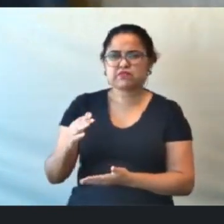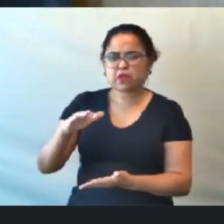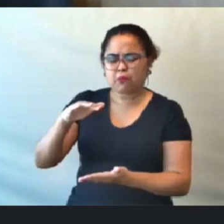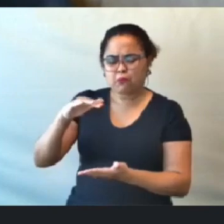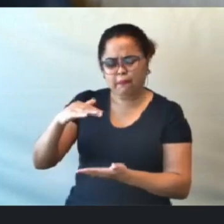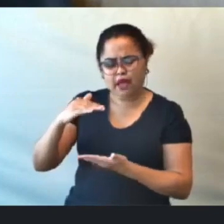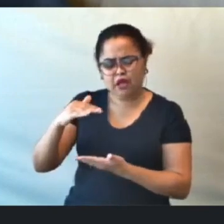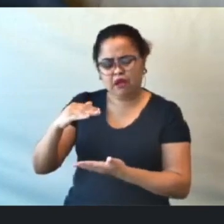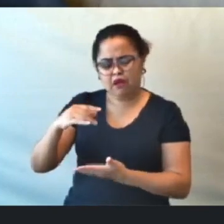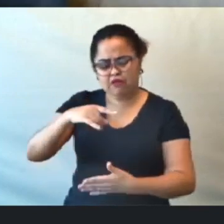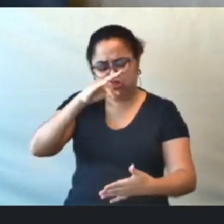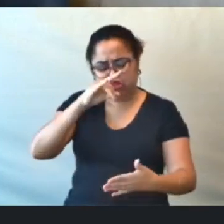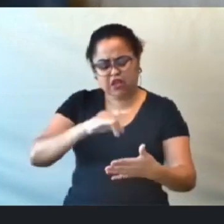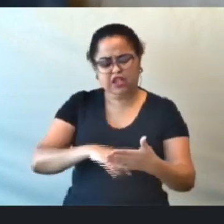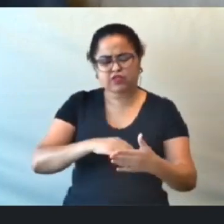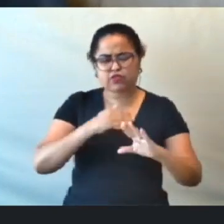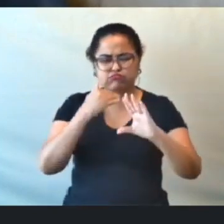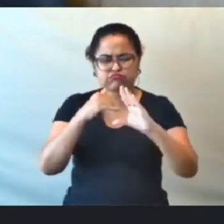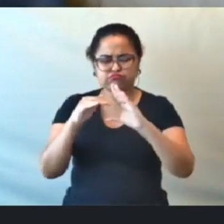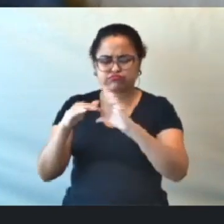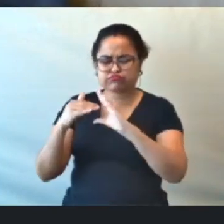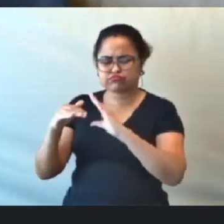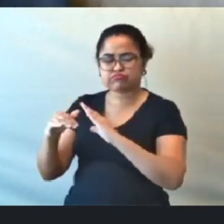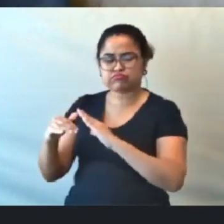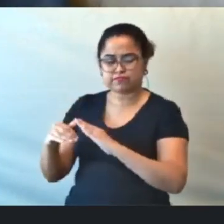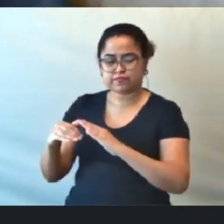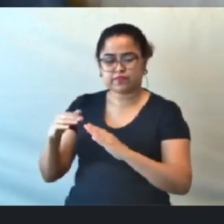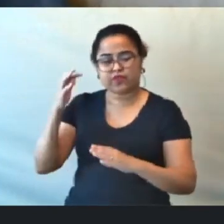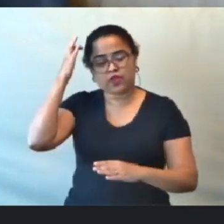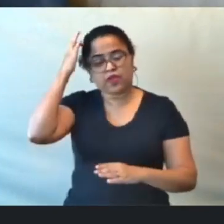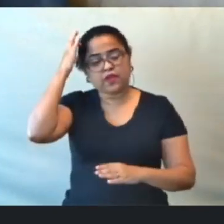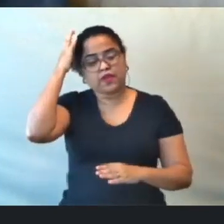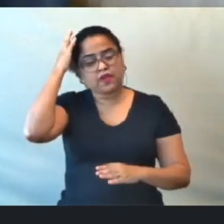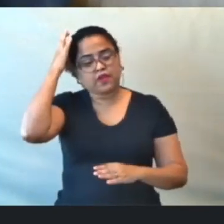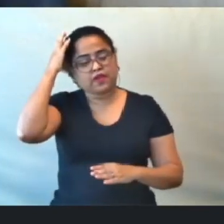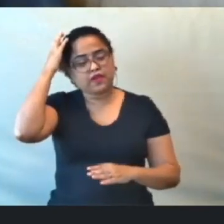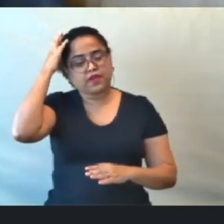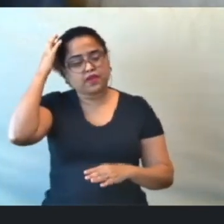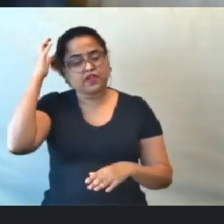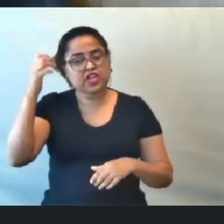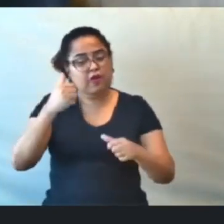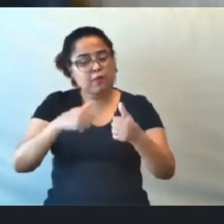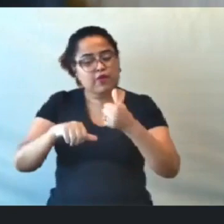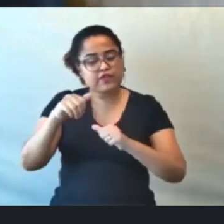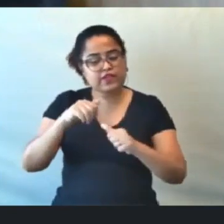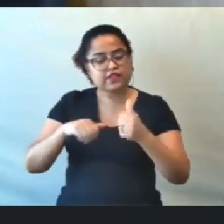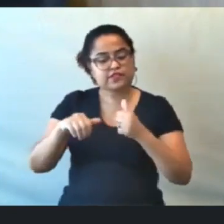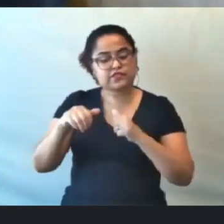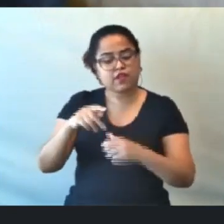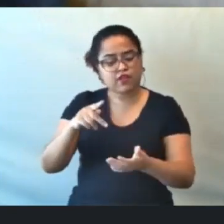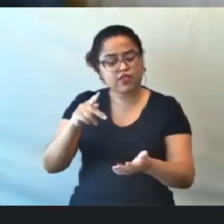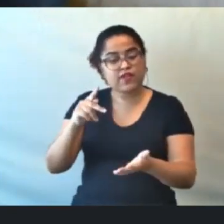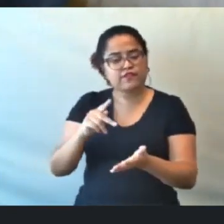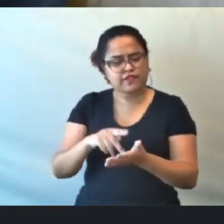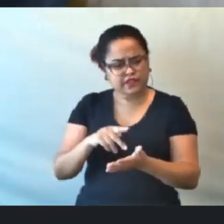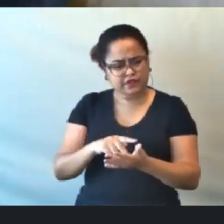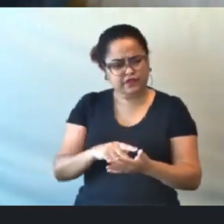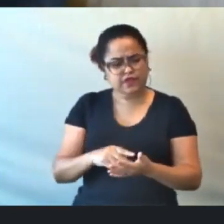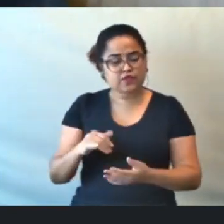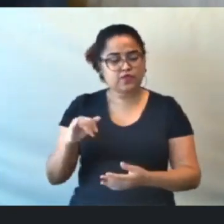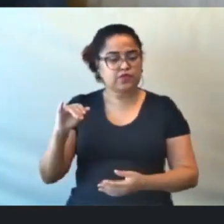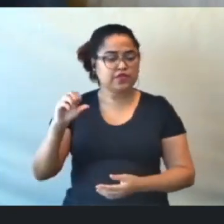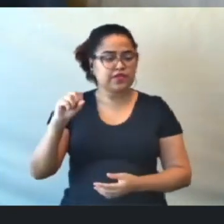e que vai no sentido de uma avaliação da efetividade do Enzilimp como complementar